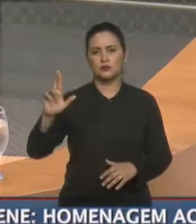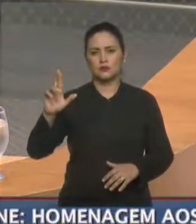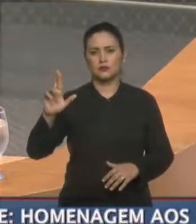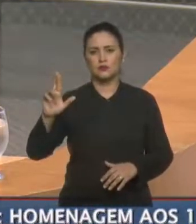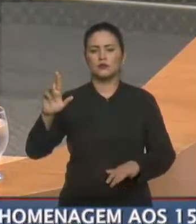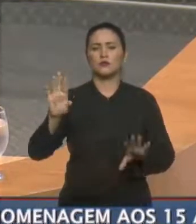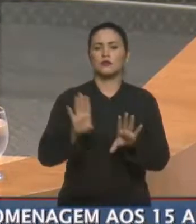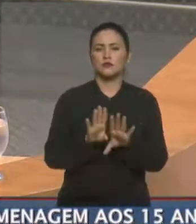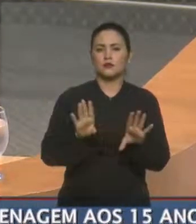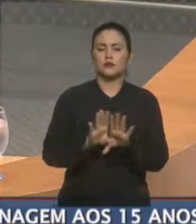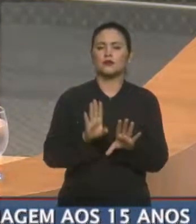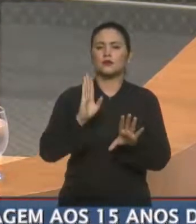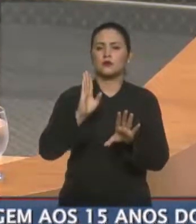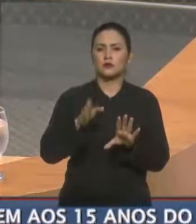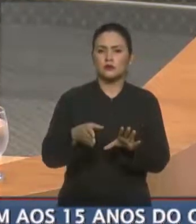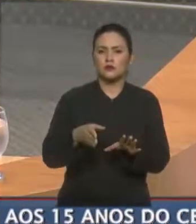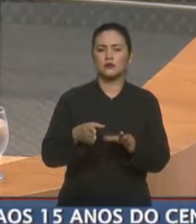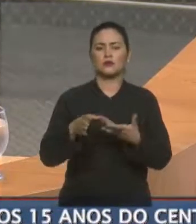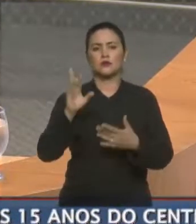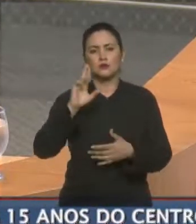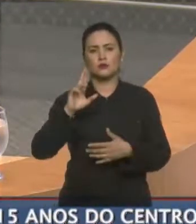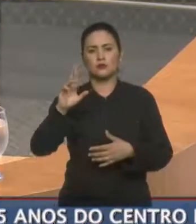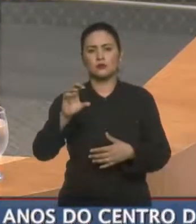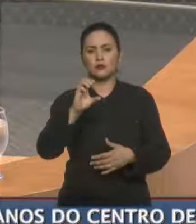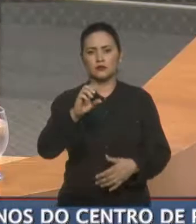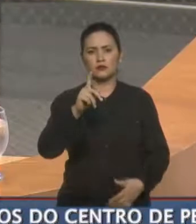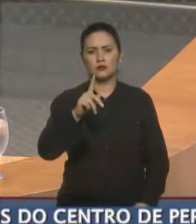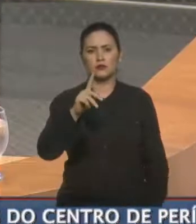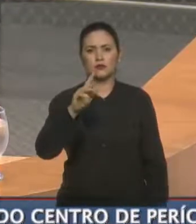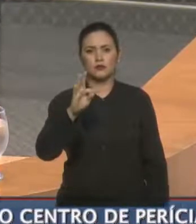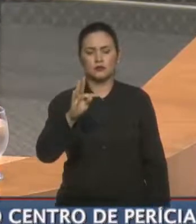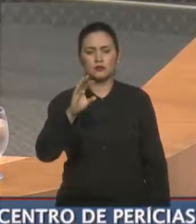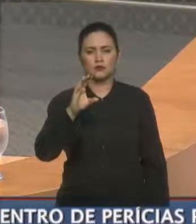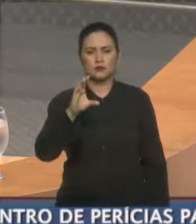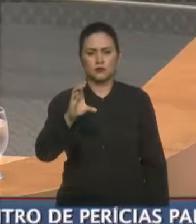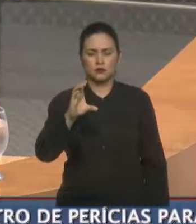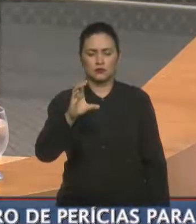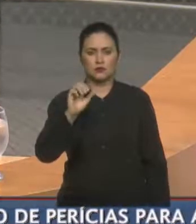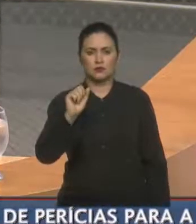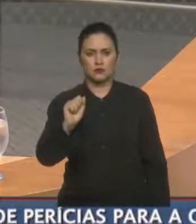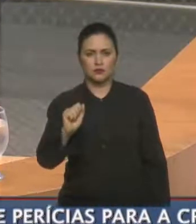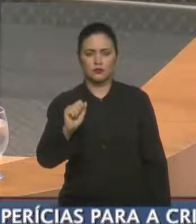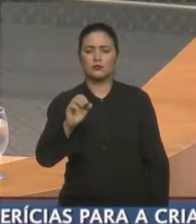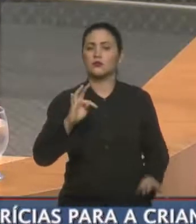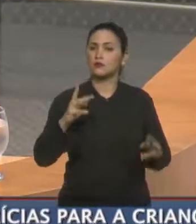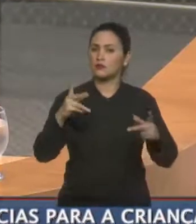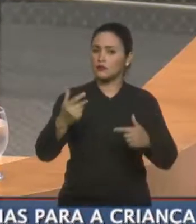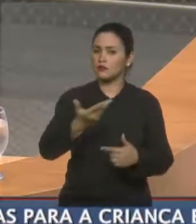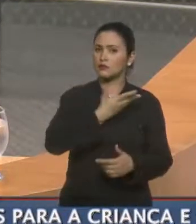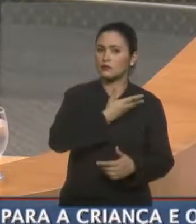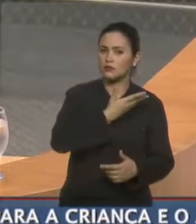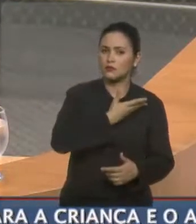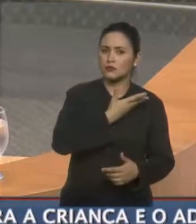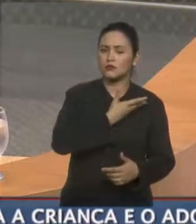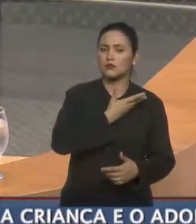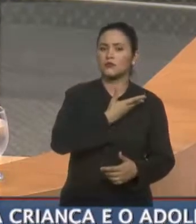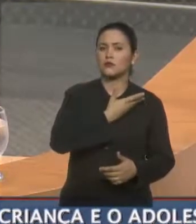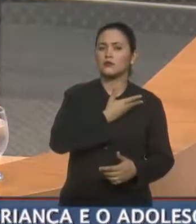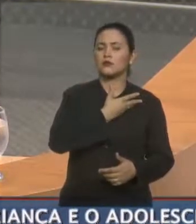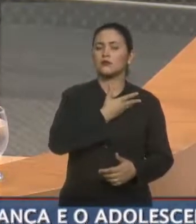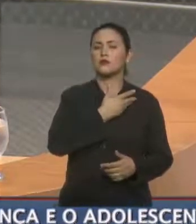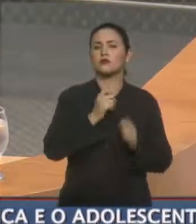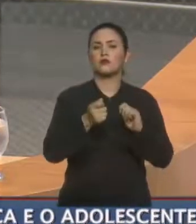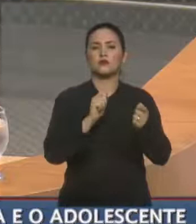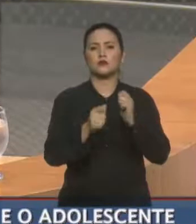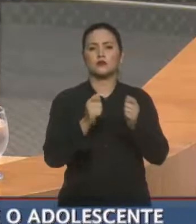também já esteve à frente da gestão do CPTCA, e cumprimentar todos os colegas da gestão e também os colegas